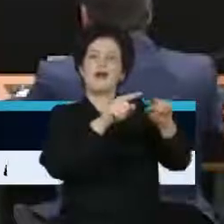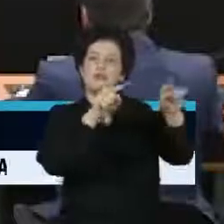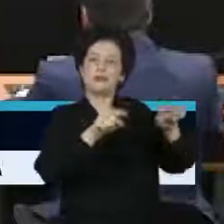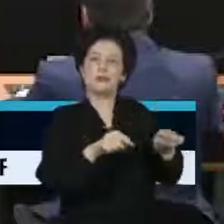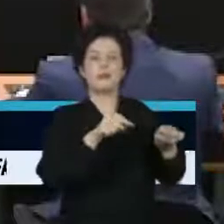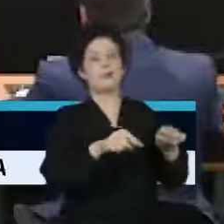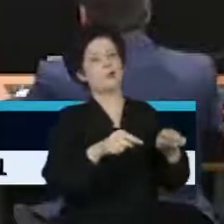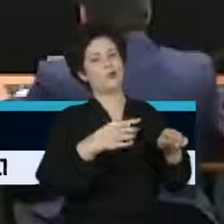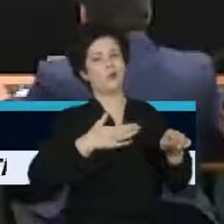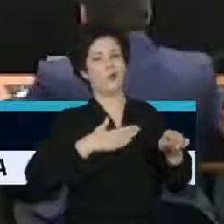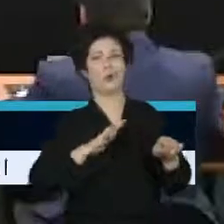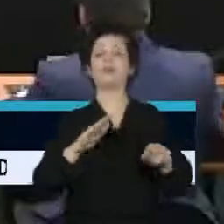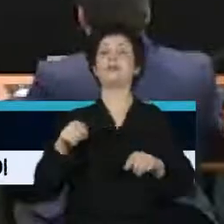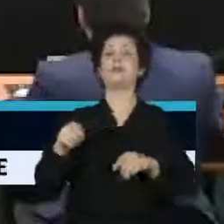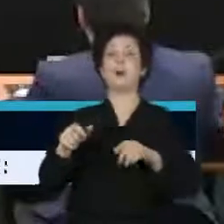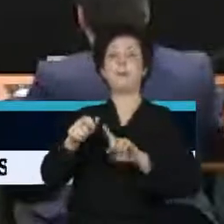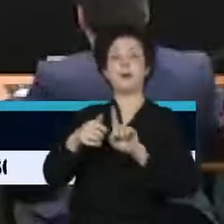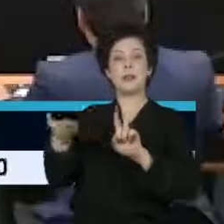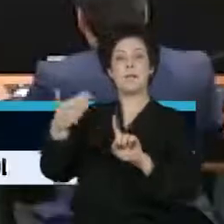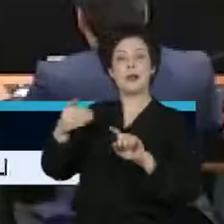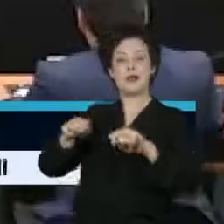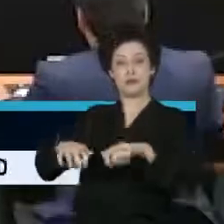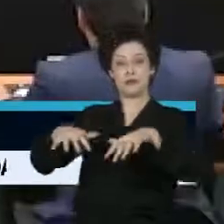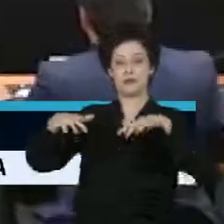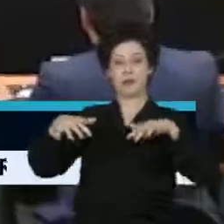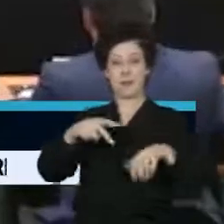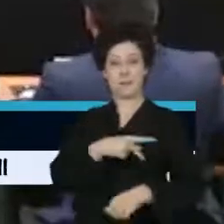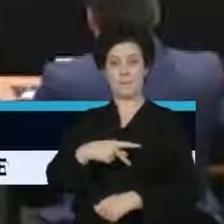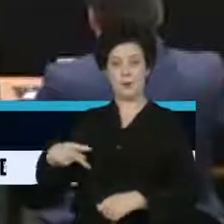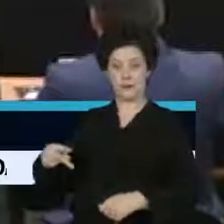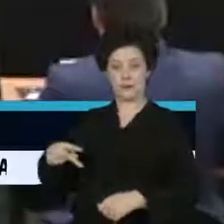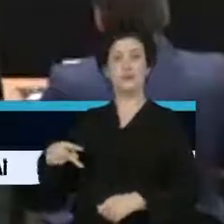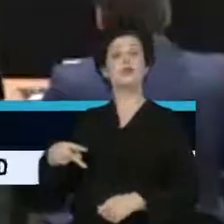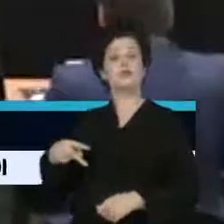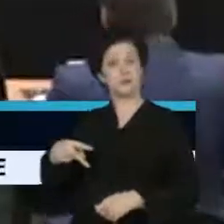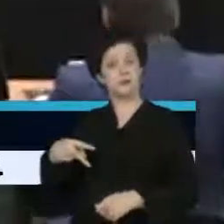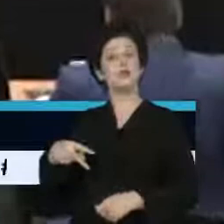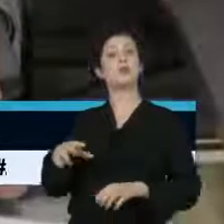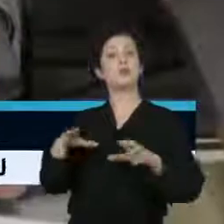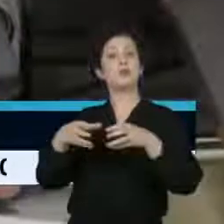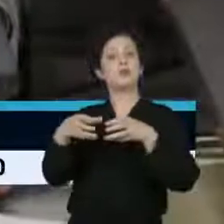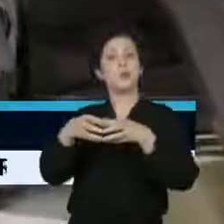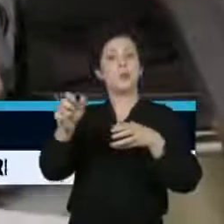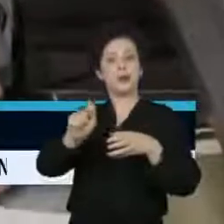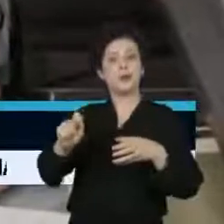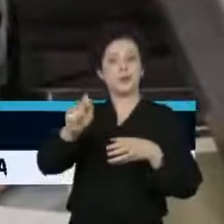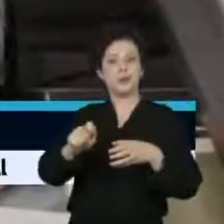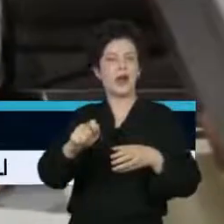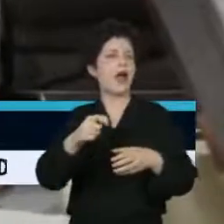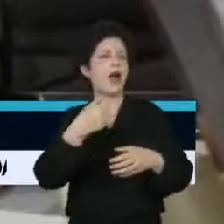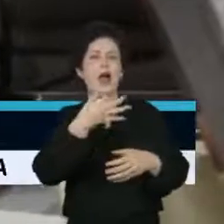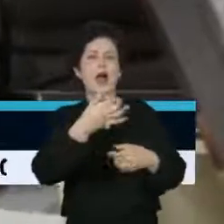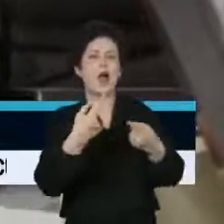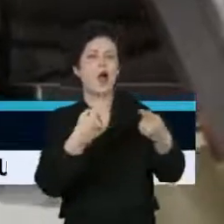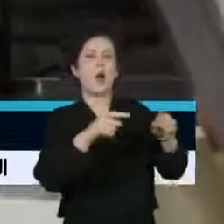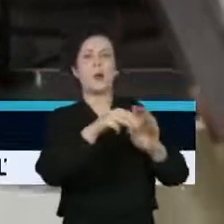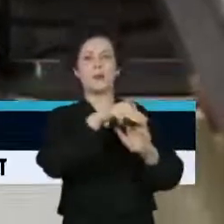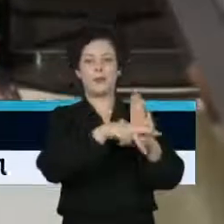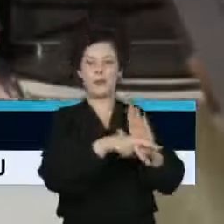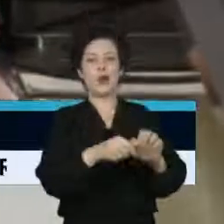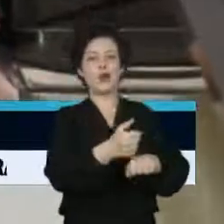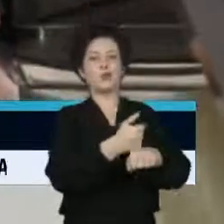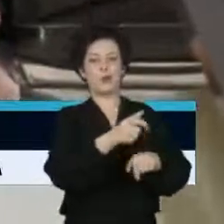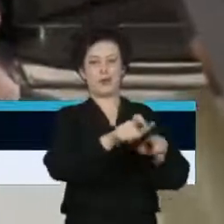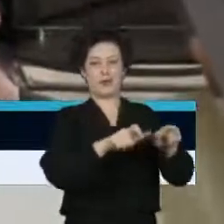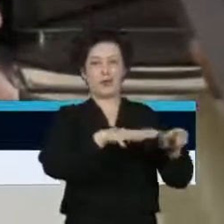na Câmara dos Deputados no mês passado, o presidente da Confederação de Notários e Registradores criticou a MP e disse que os profissionais do